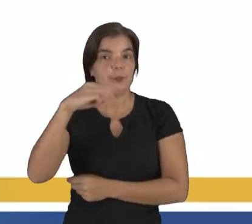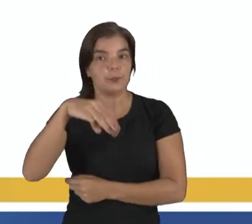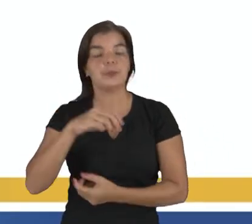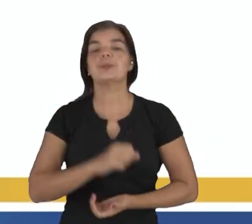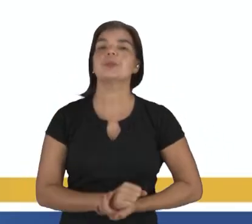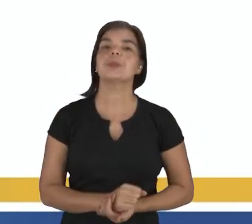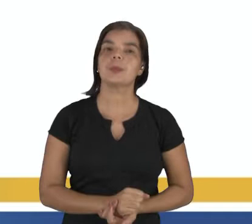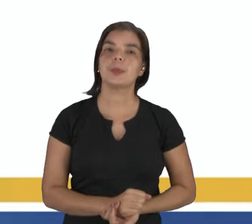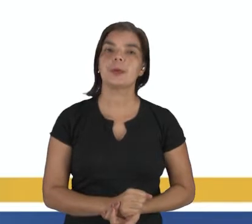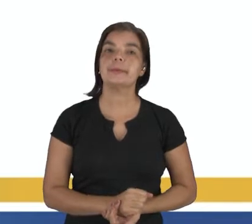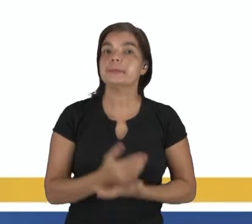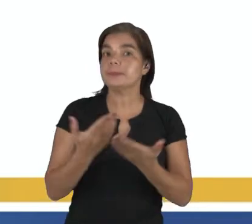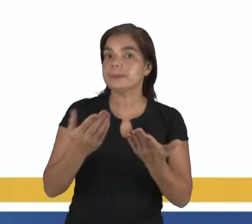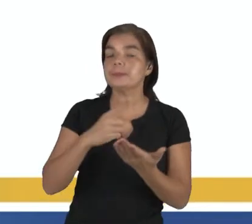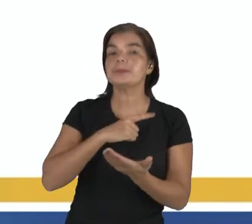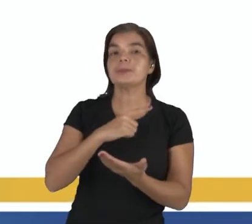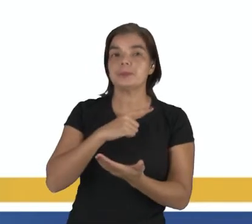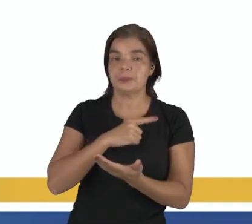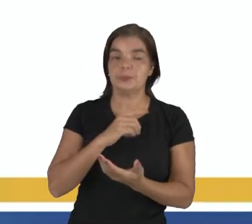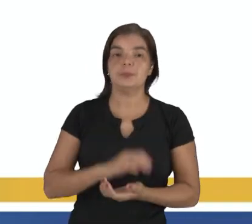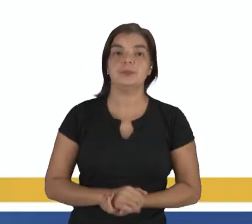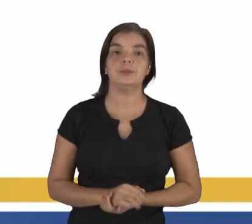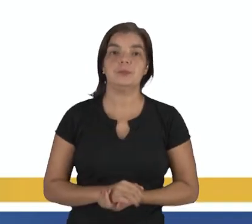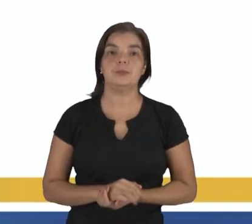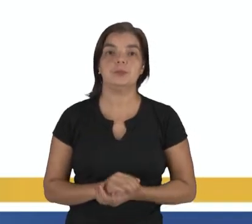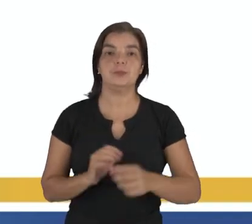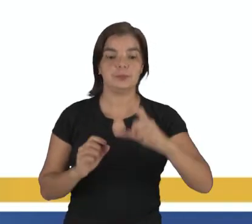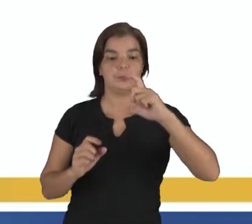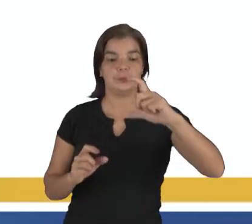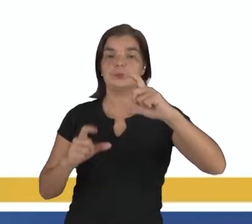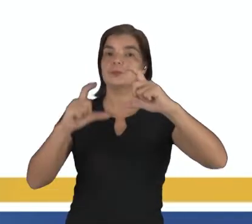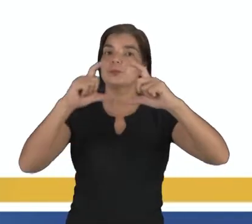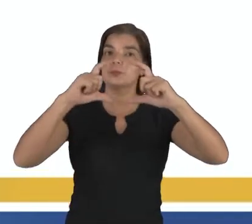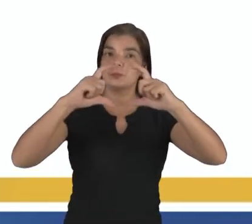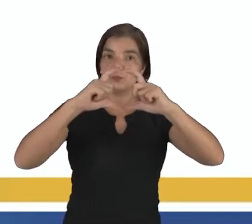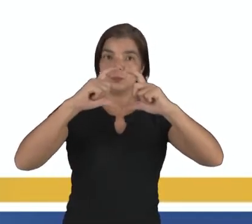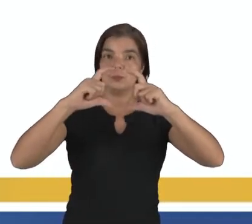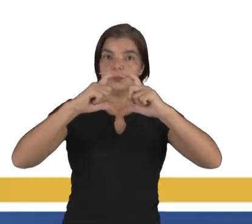centímetros. Então, nós temos aí a circunferência